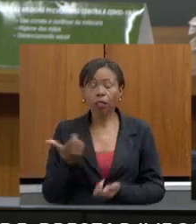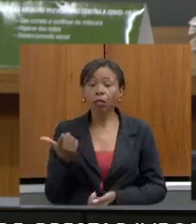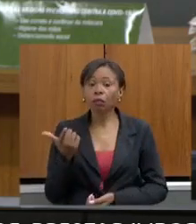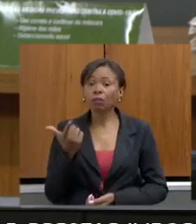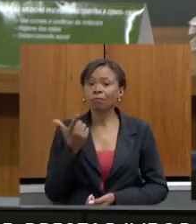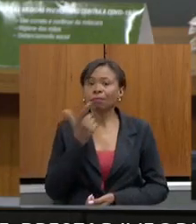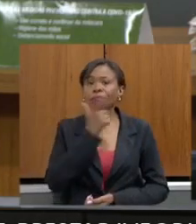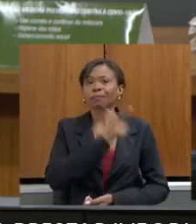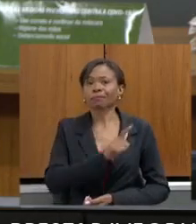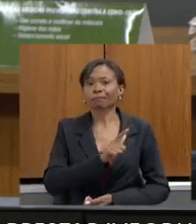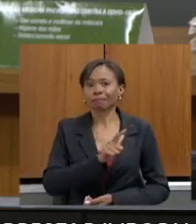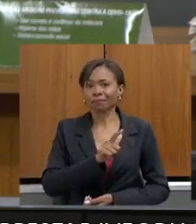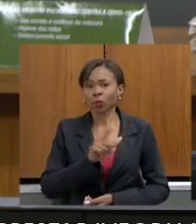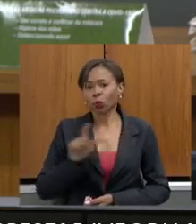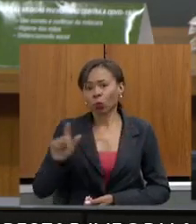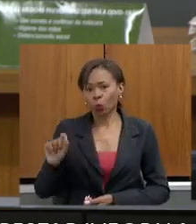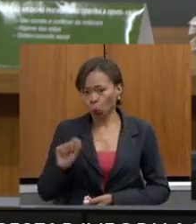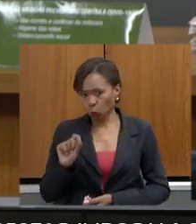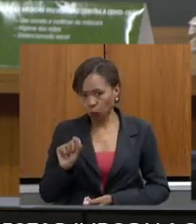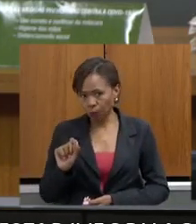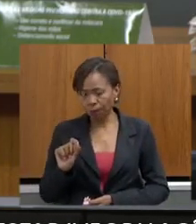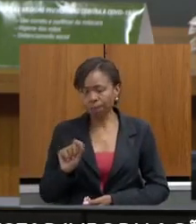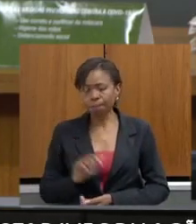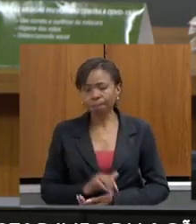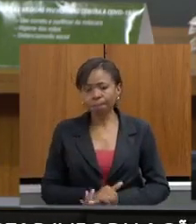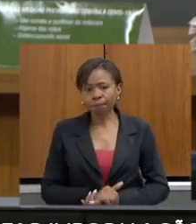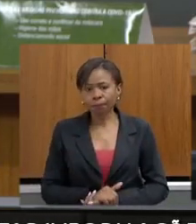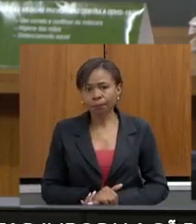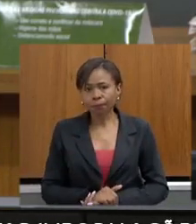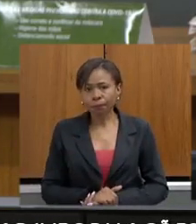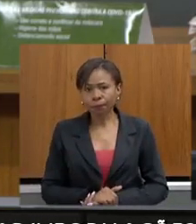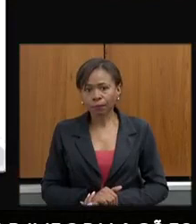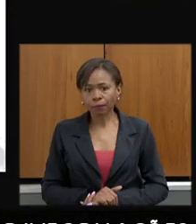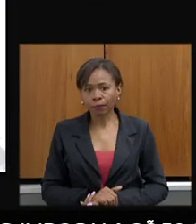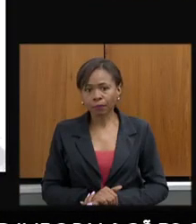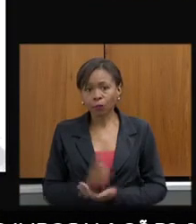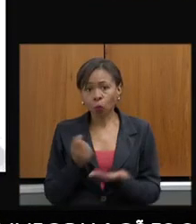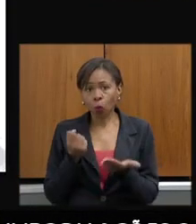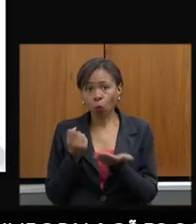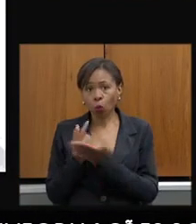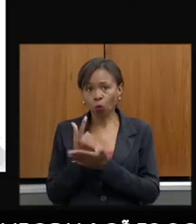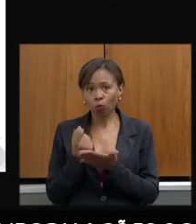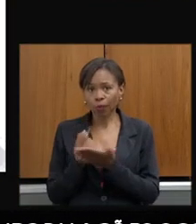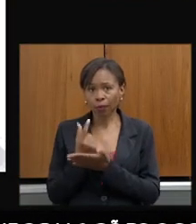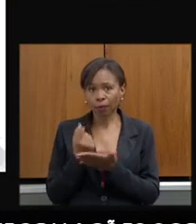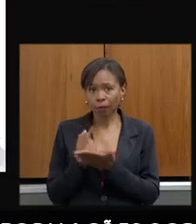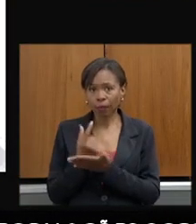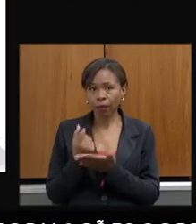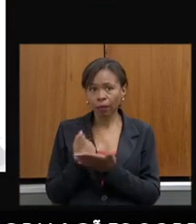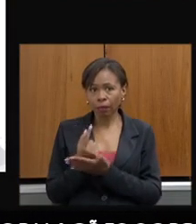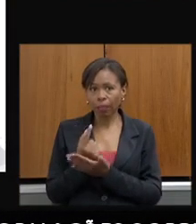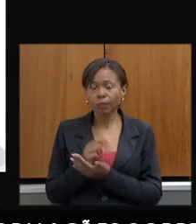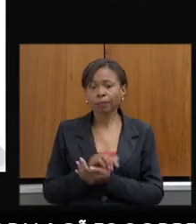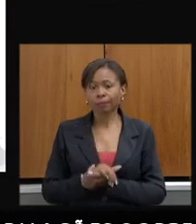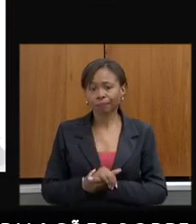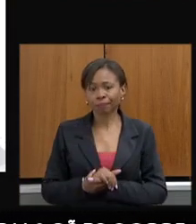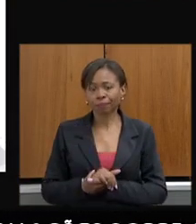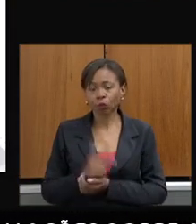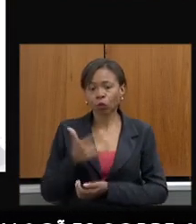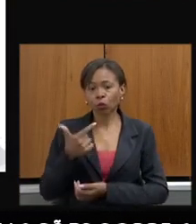conseguimos aí viabilizar a aquisição aí de